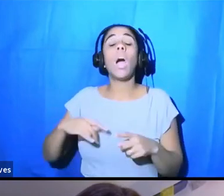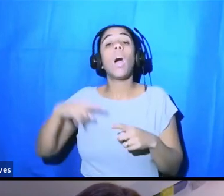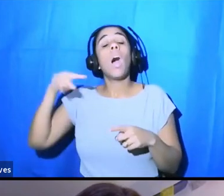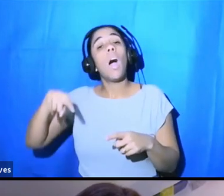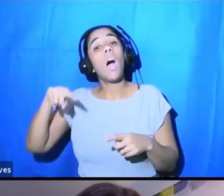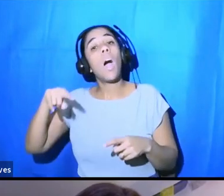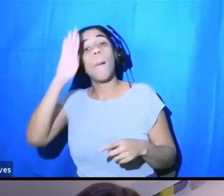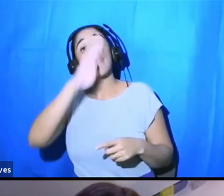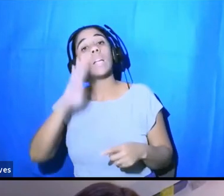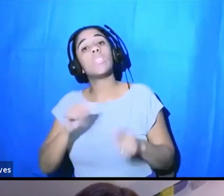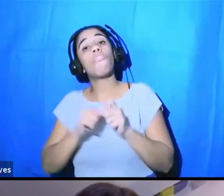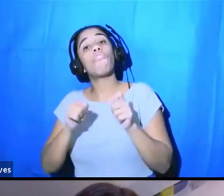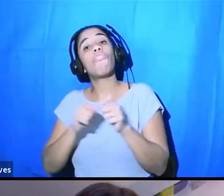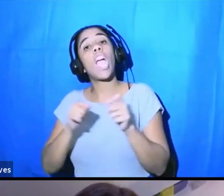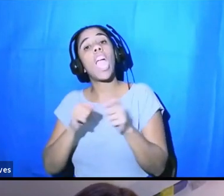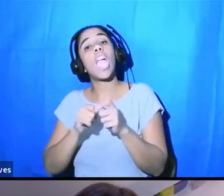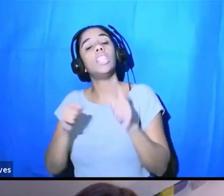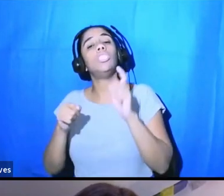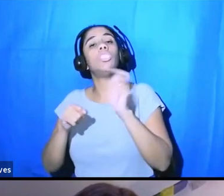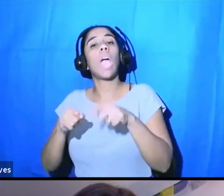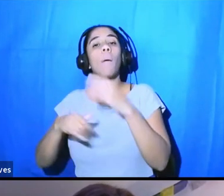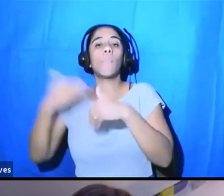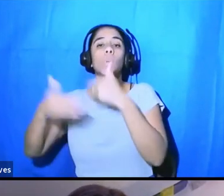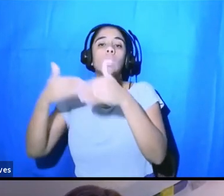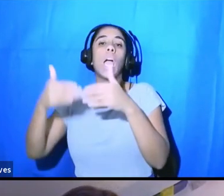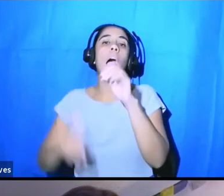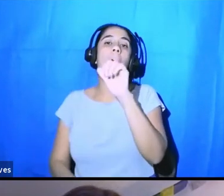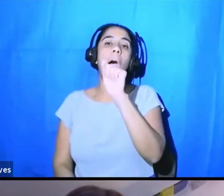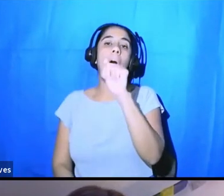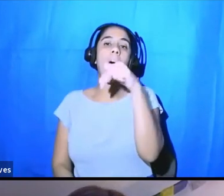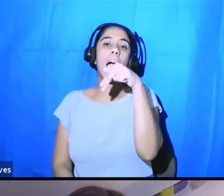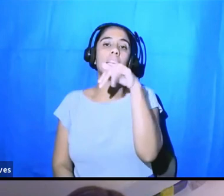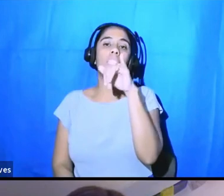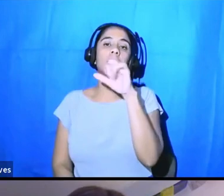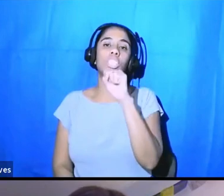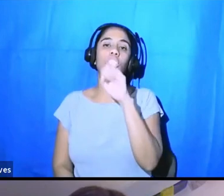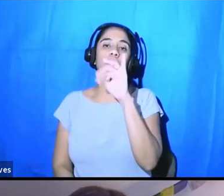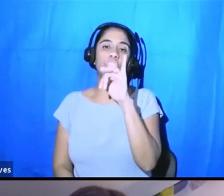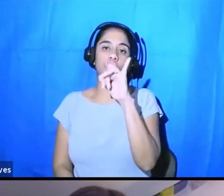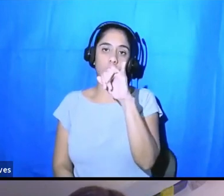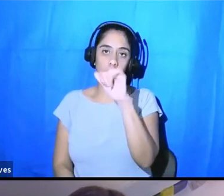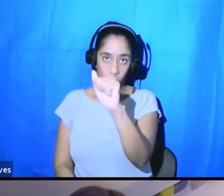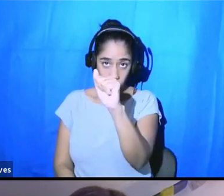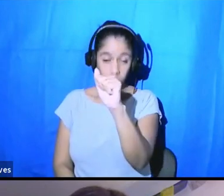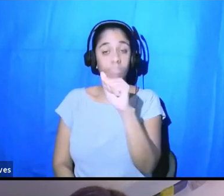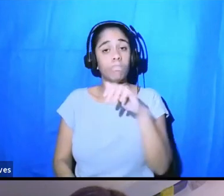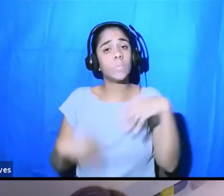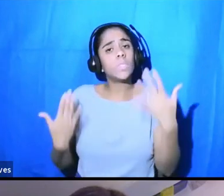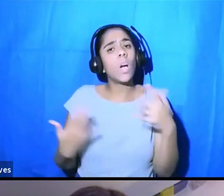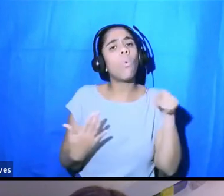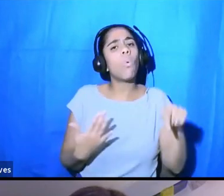queria saber se você acha que a maneira como o Chile enfrentou essa diferença se